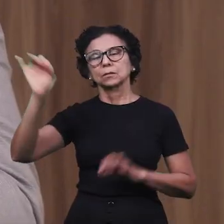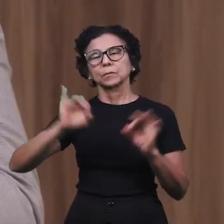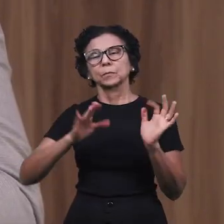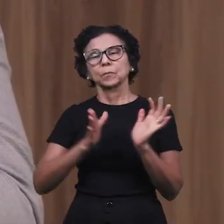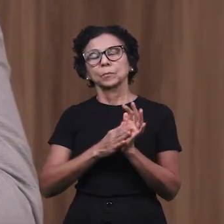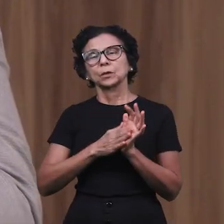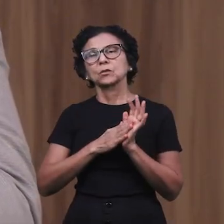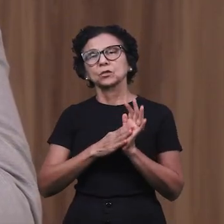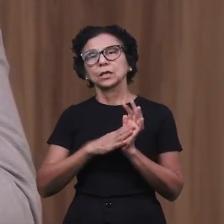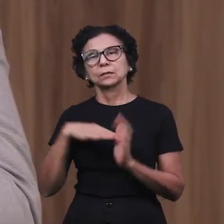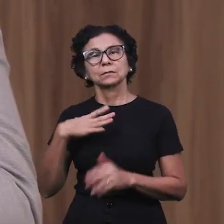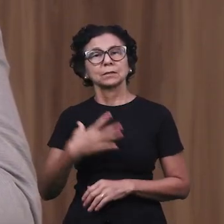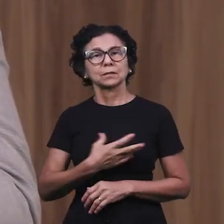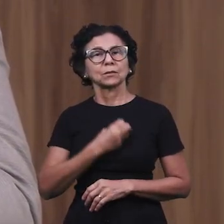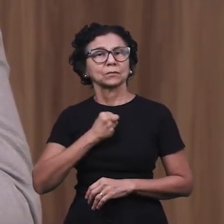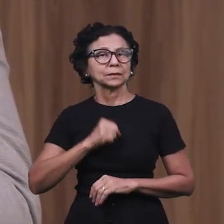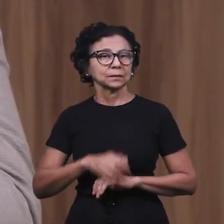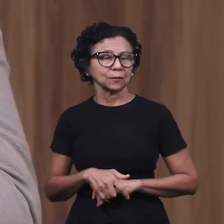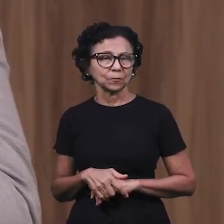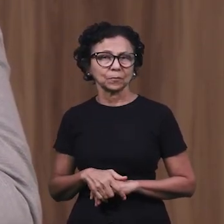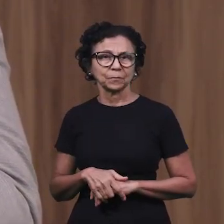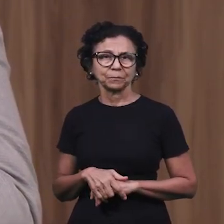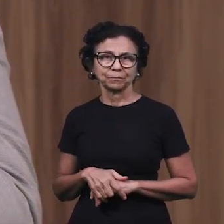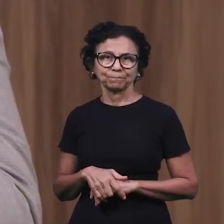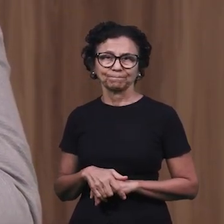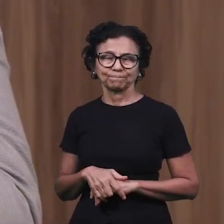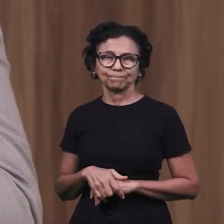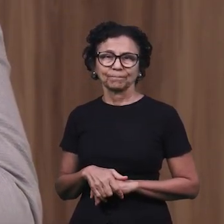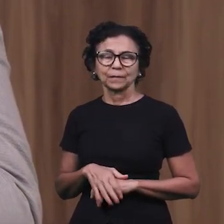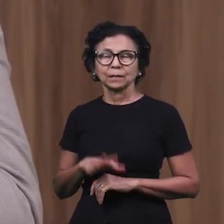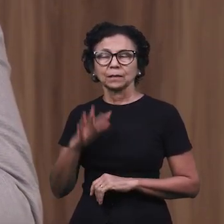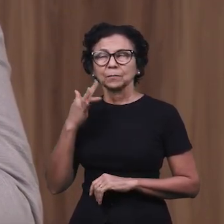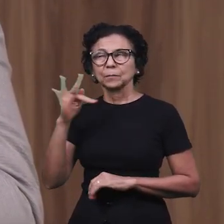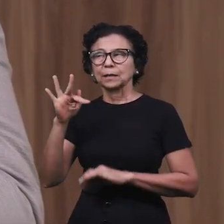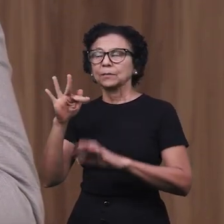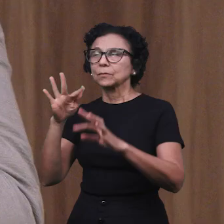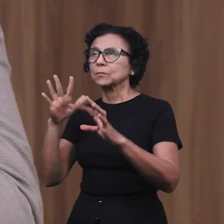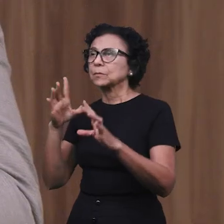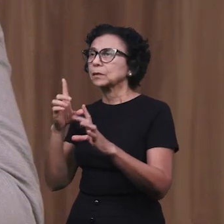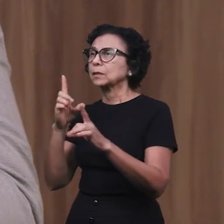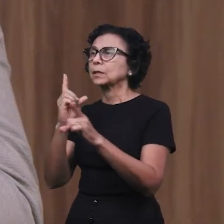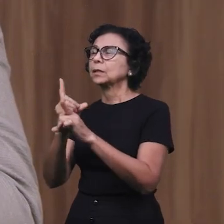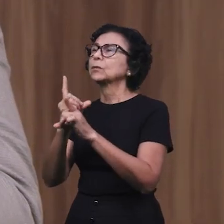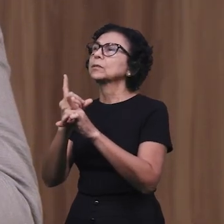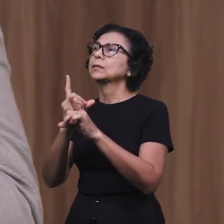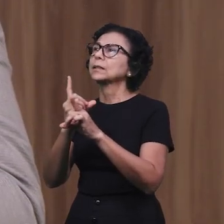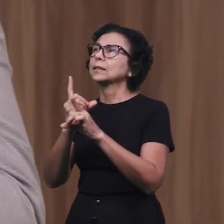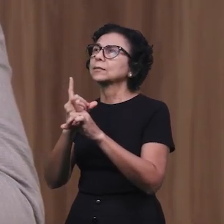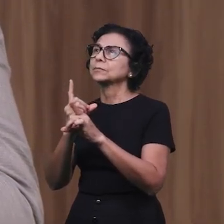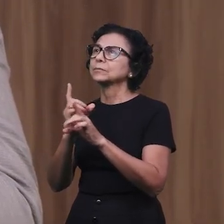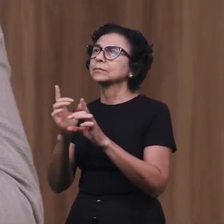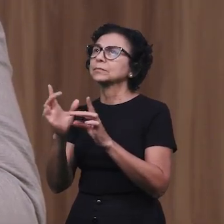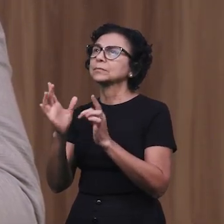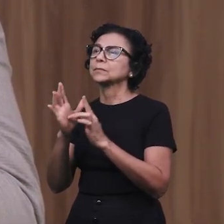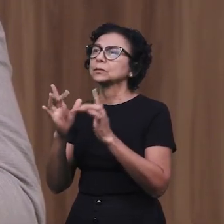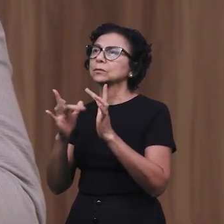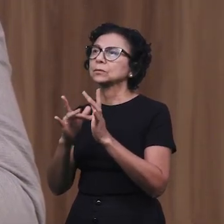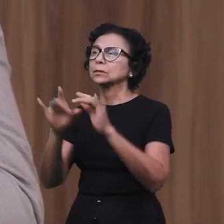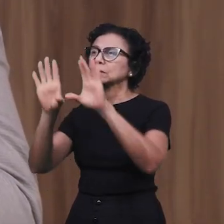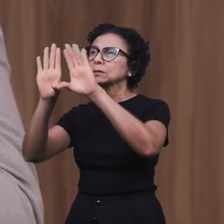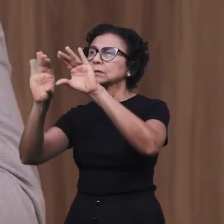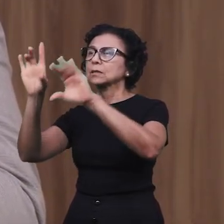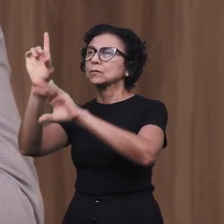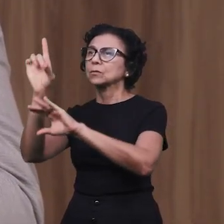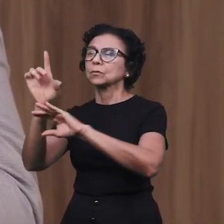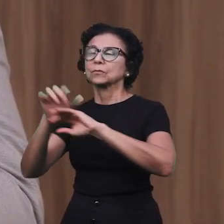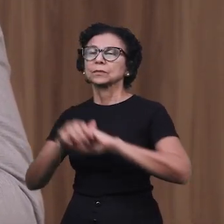que é simplesmente um encontro, né? Mas nos levar à compreensão de todo o ambiente, toda uma